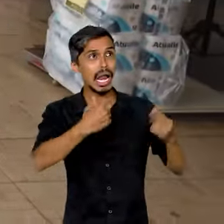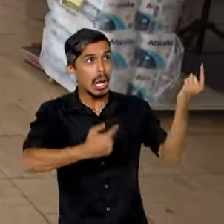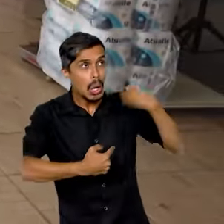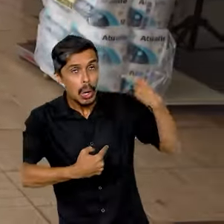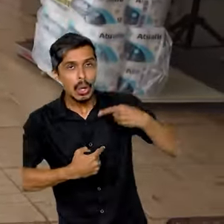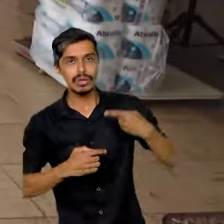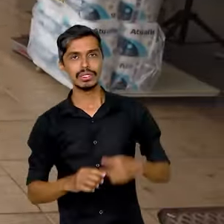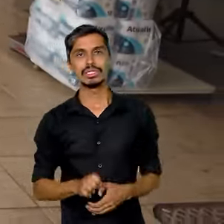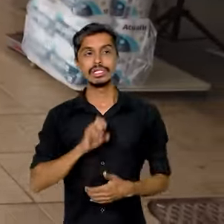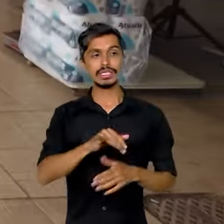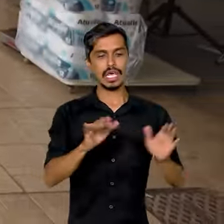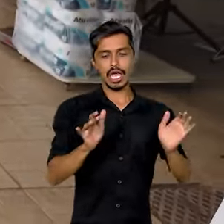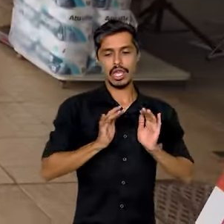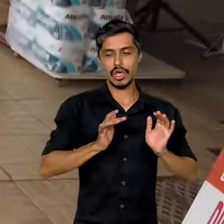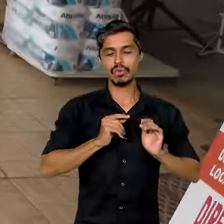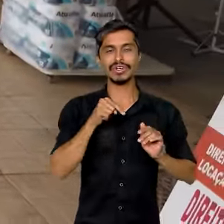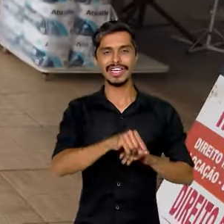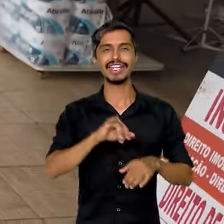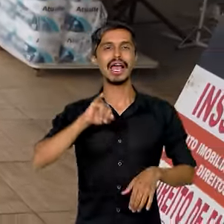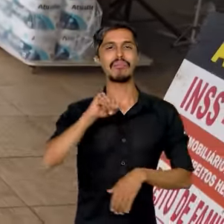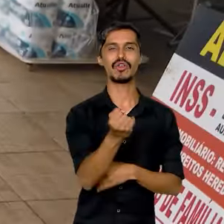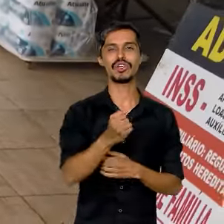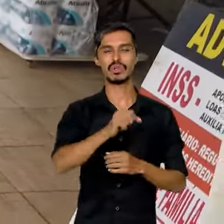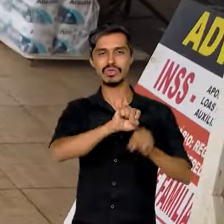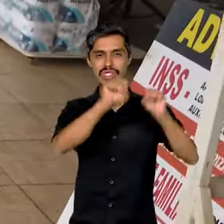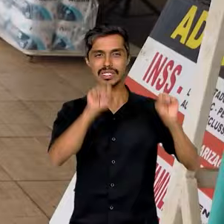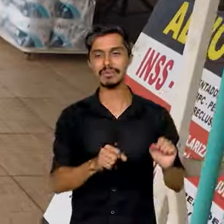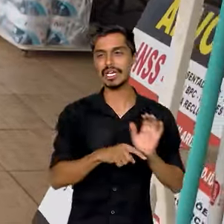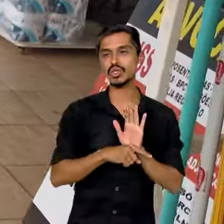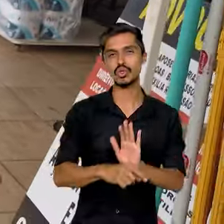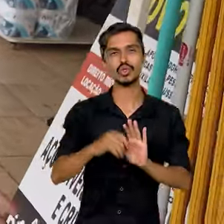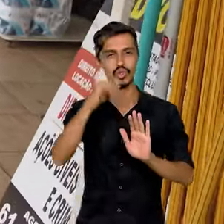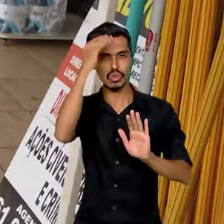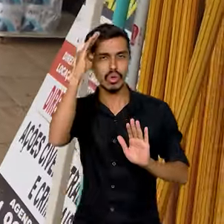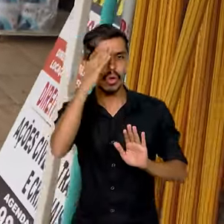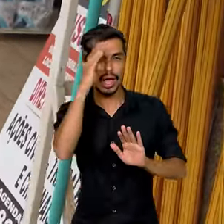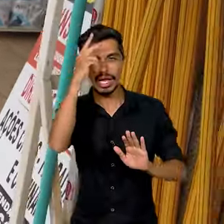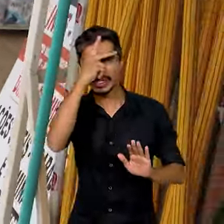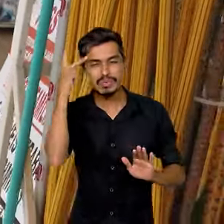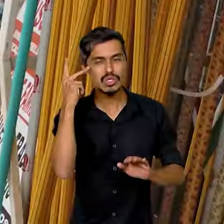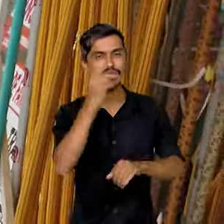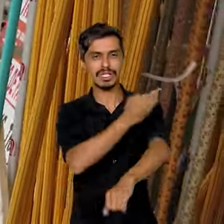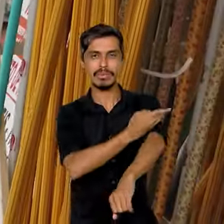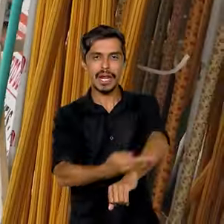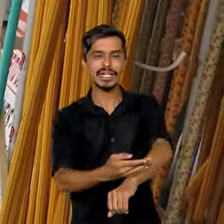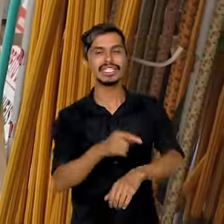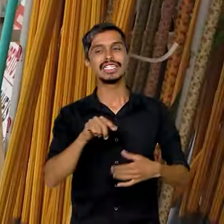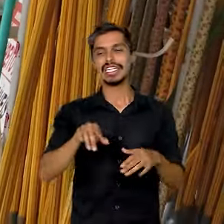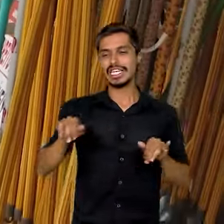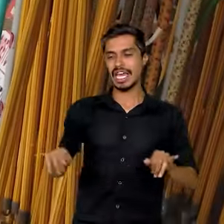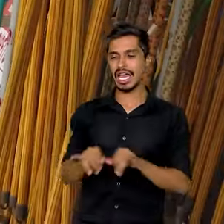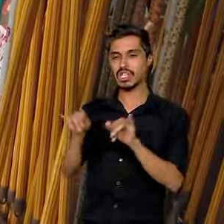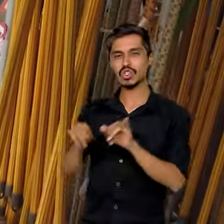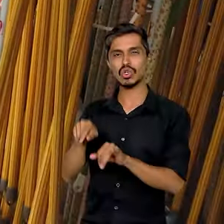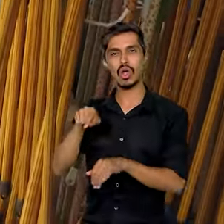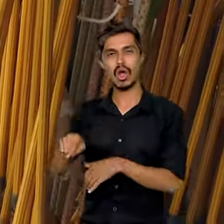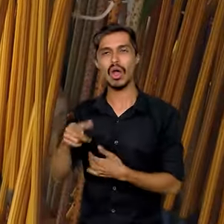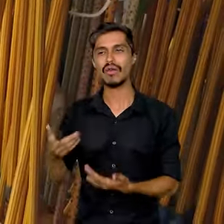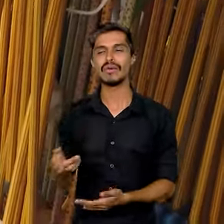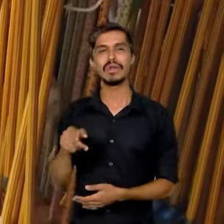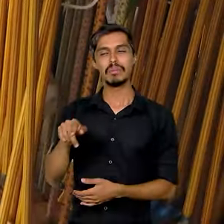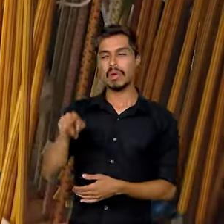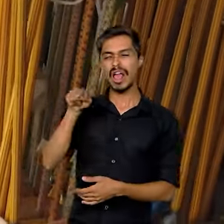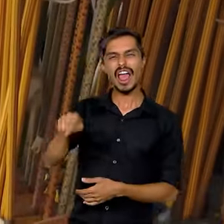Quem é rico e se beneficia de um sistema que ajuda os brancos, e quem é pobre, que sofre com as desvantagens por ser